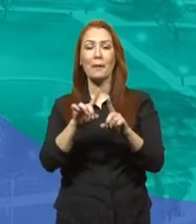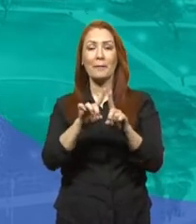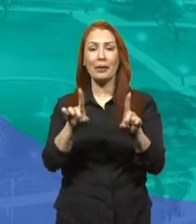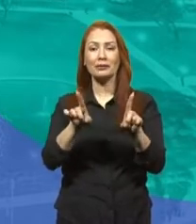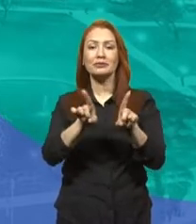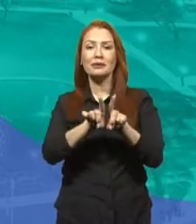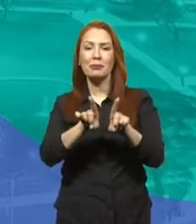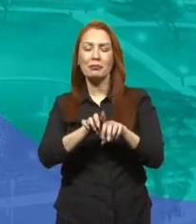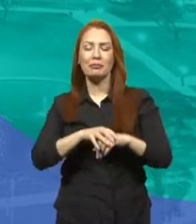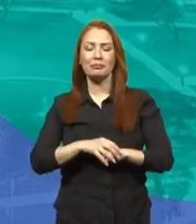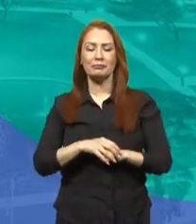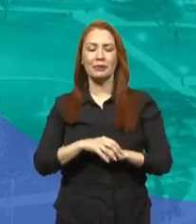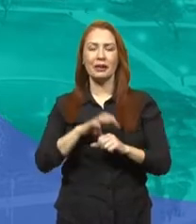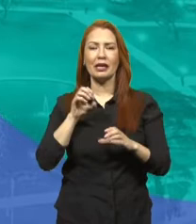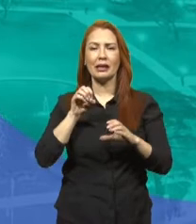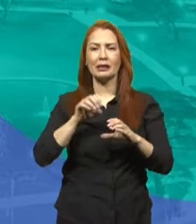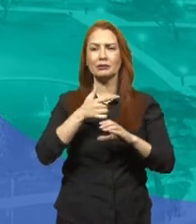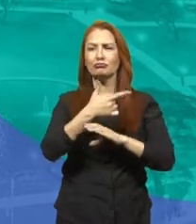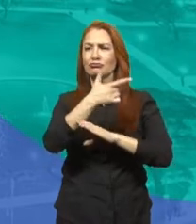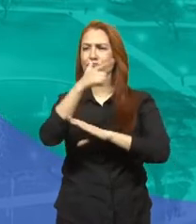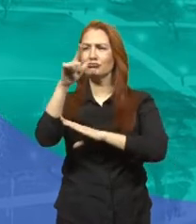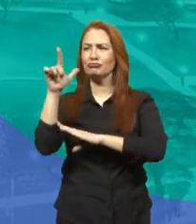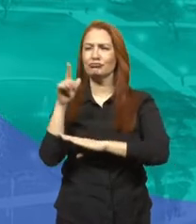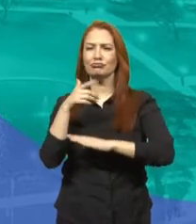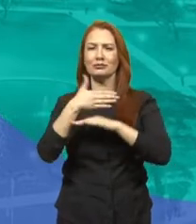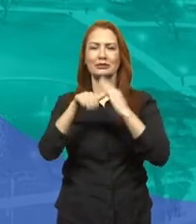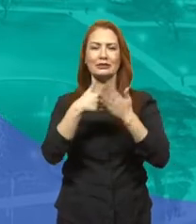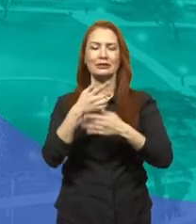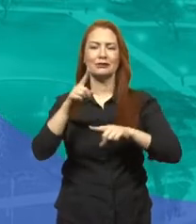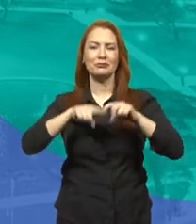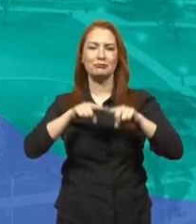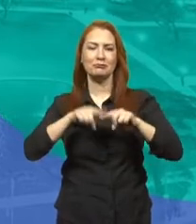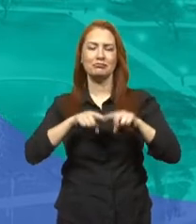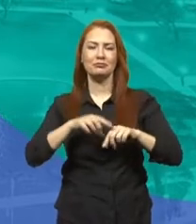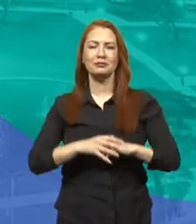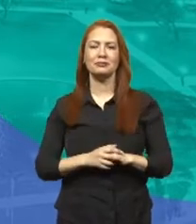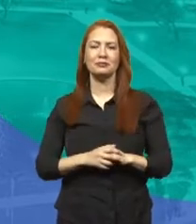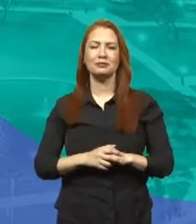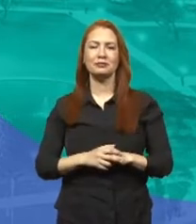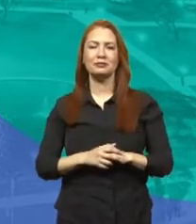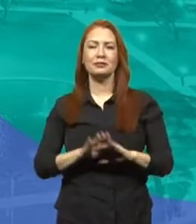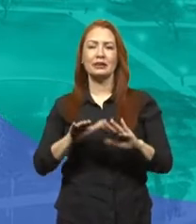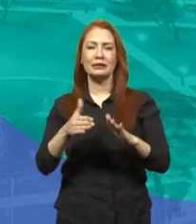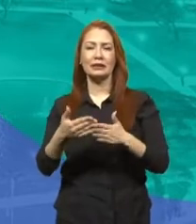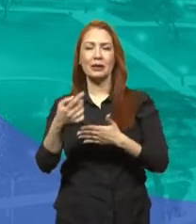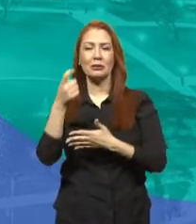gente está pensando em investir para